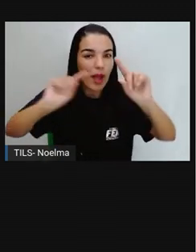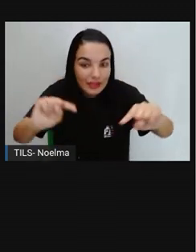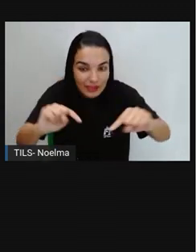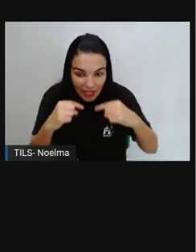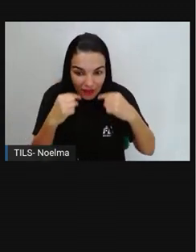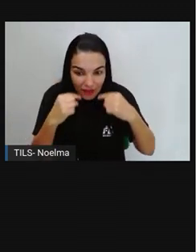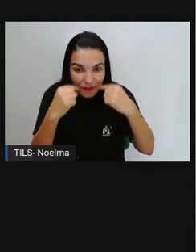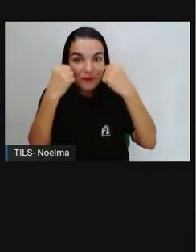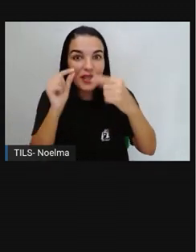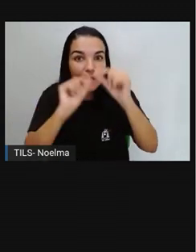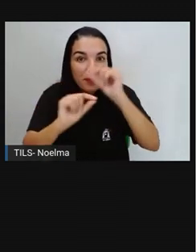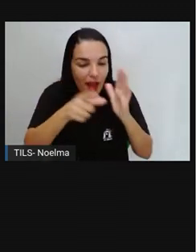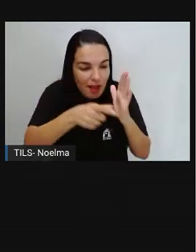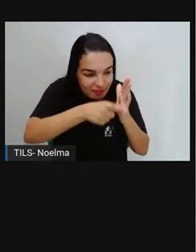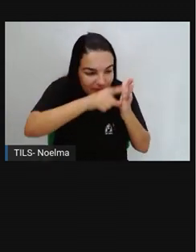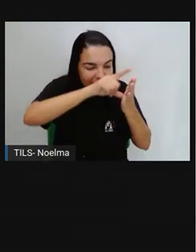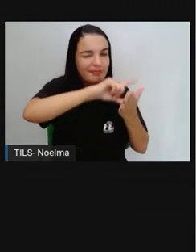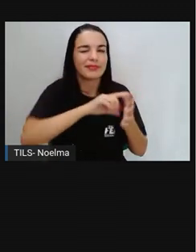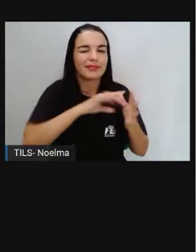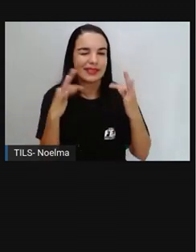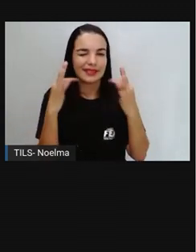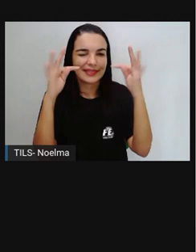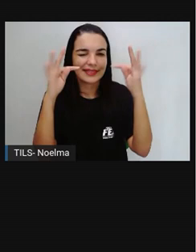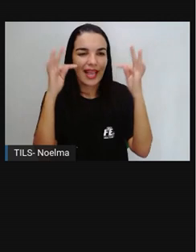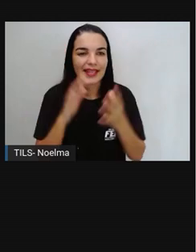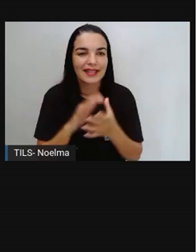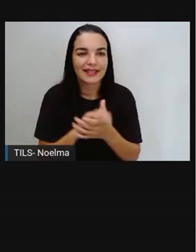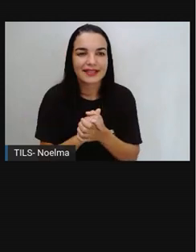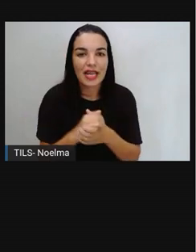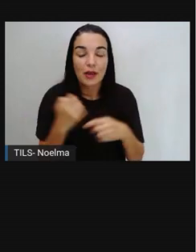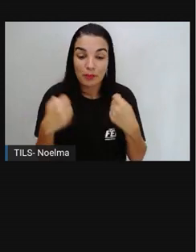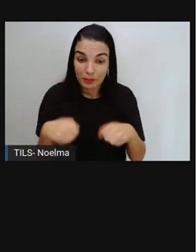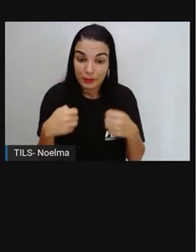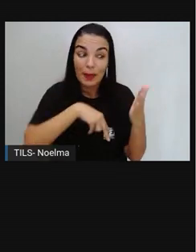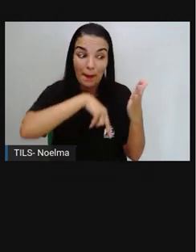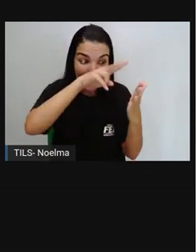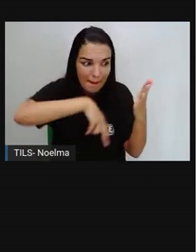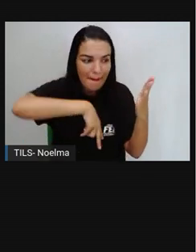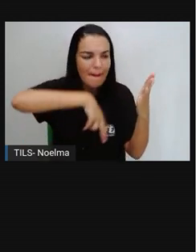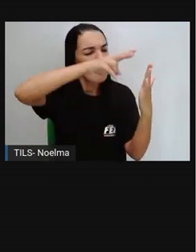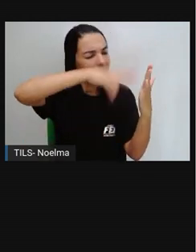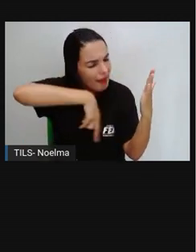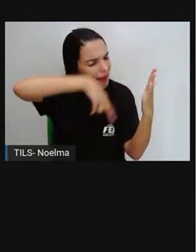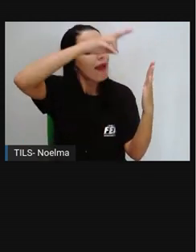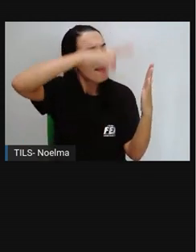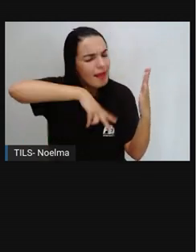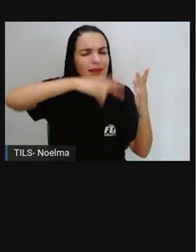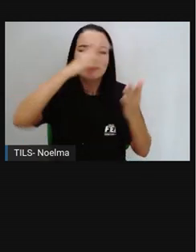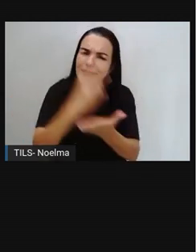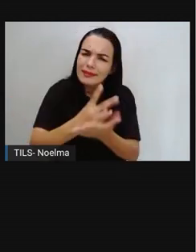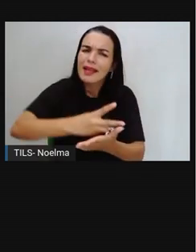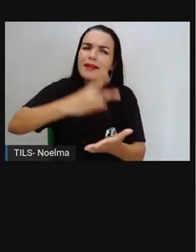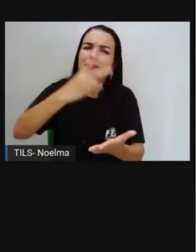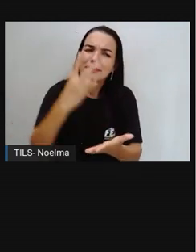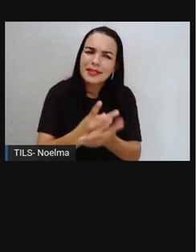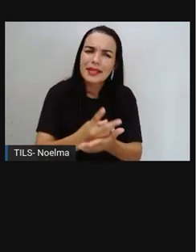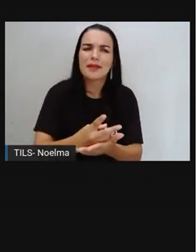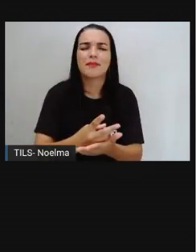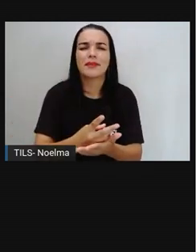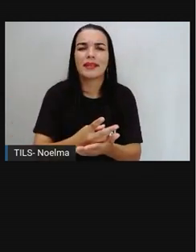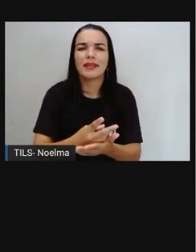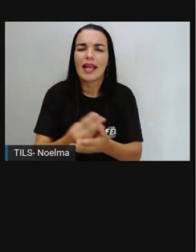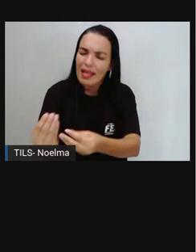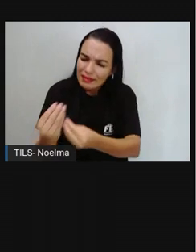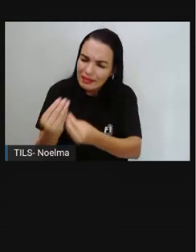antecipação. Por isso que é tão importante ler, ler, ler ativamente. Ganhar fluência na